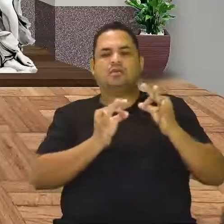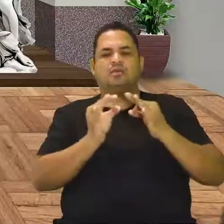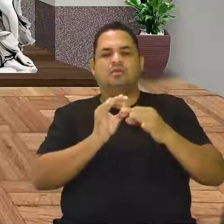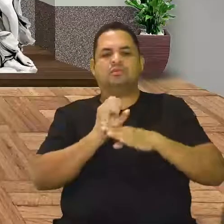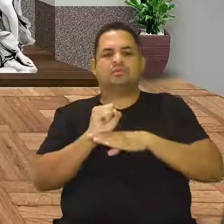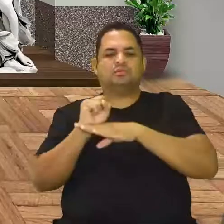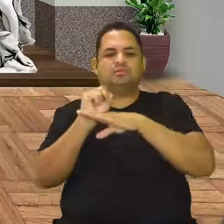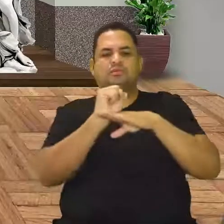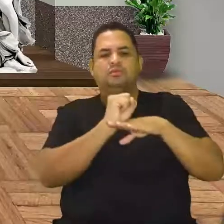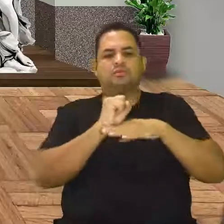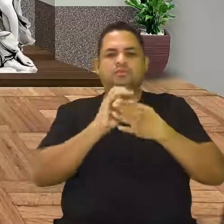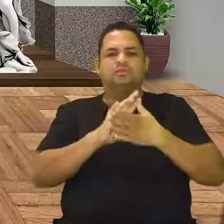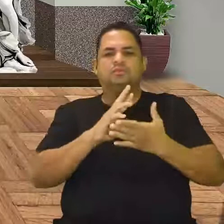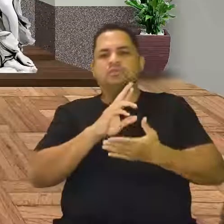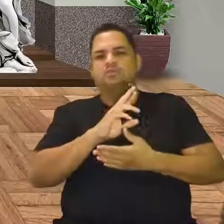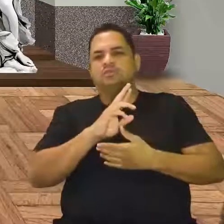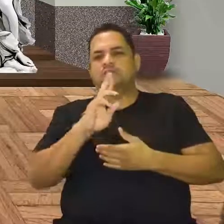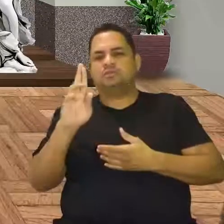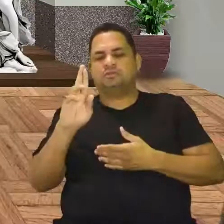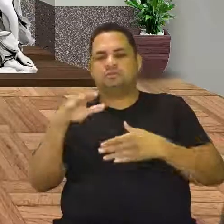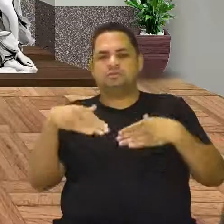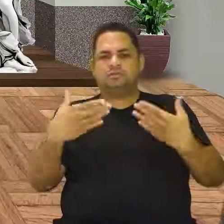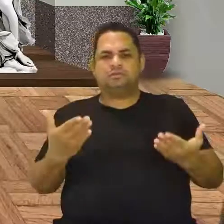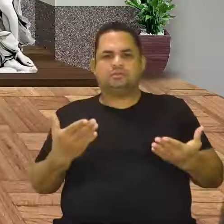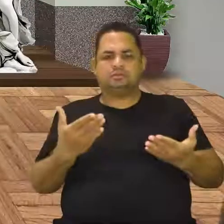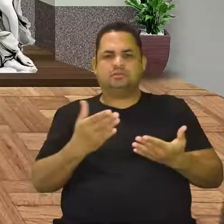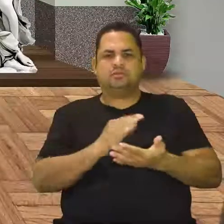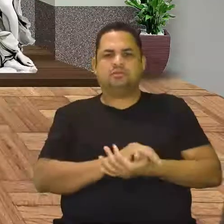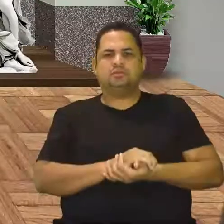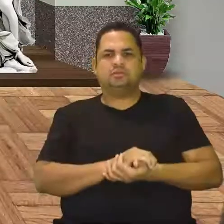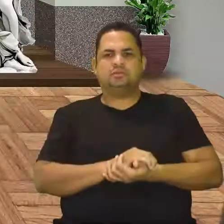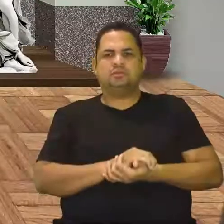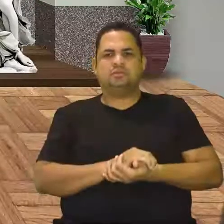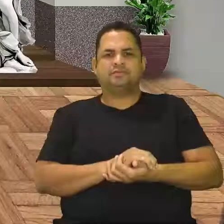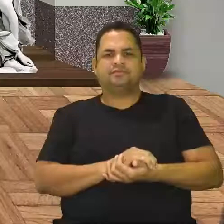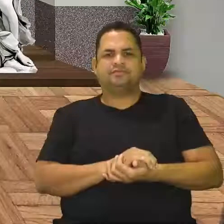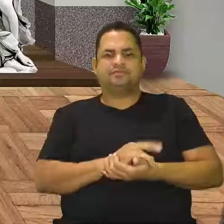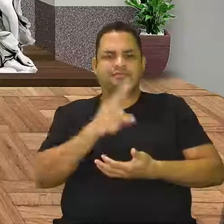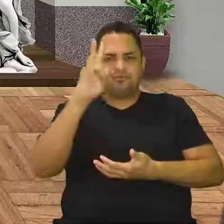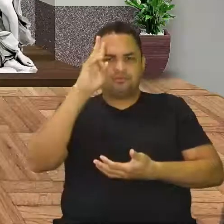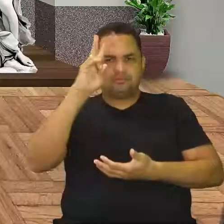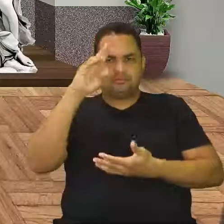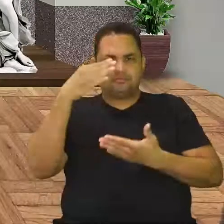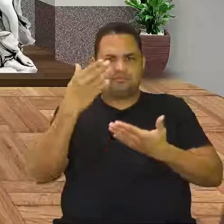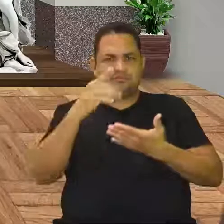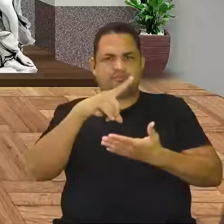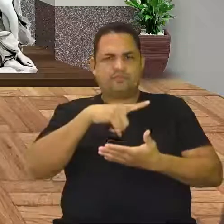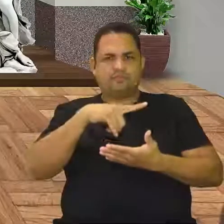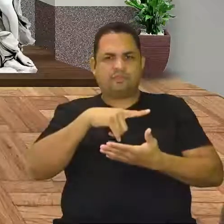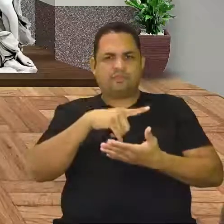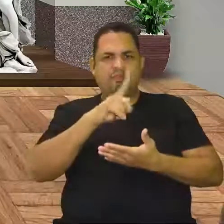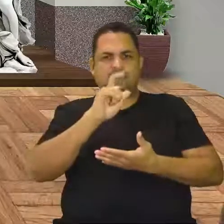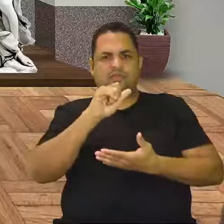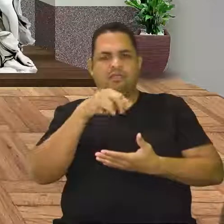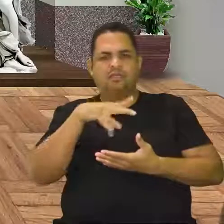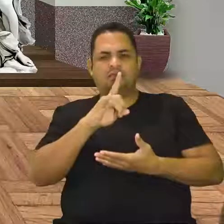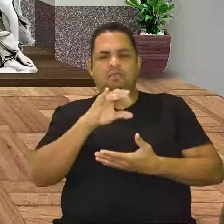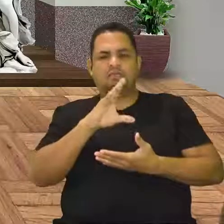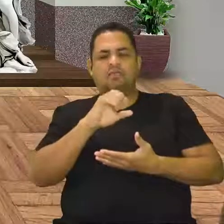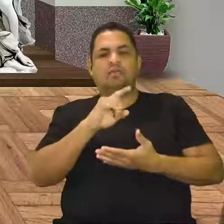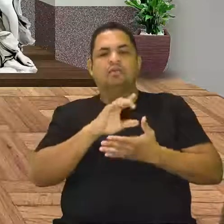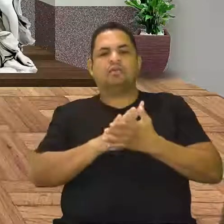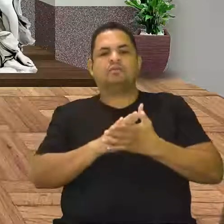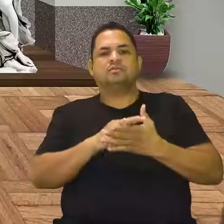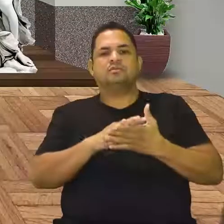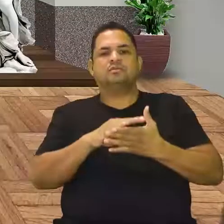na União Soviética show o começo a lembrar eu tenho negado eu tenho está